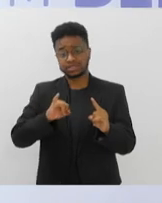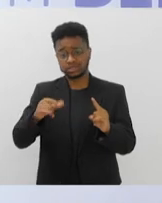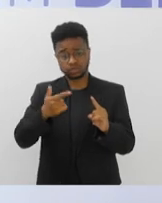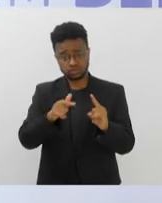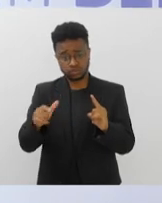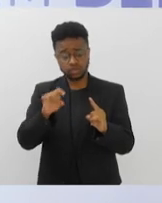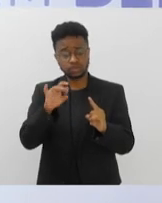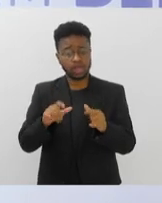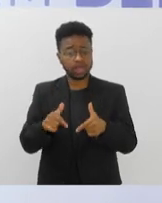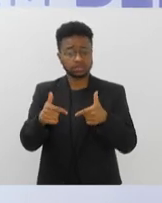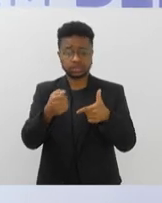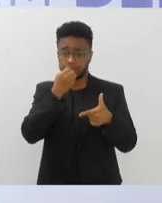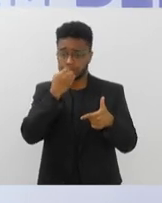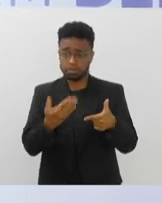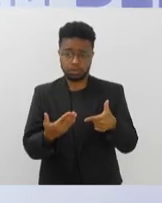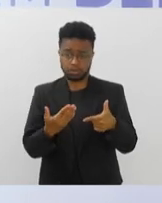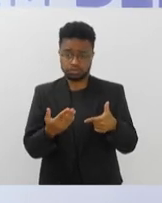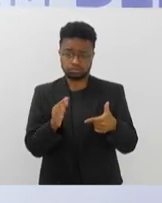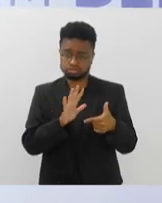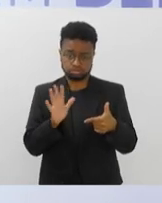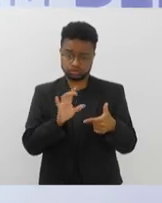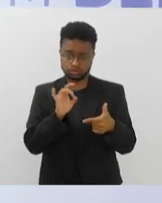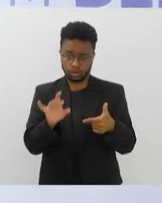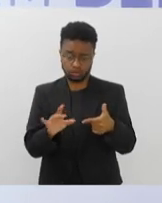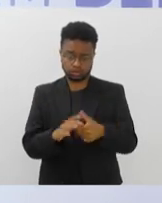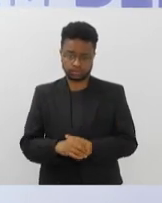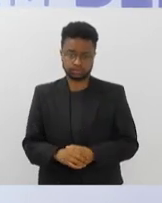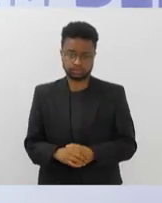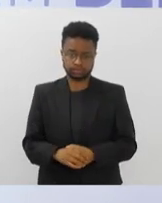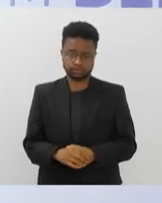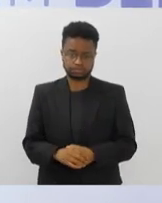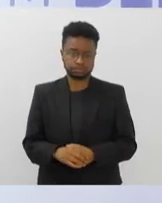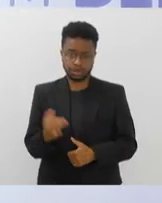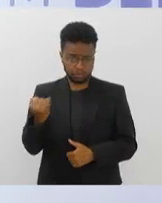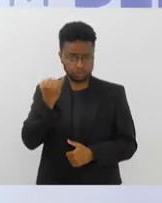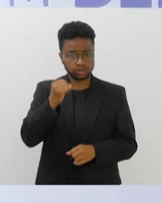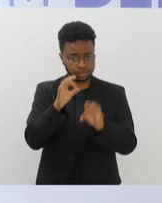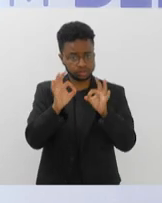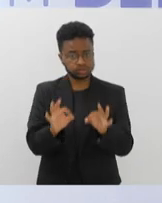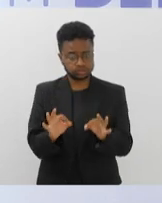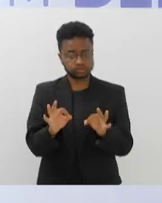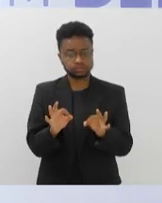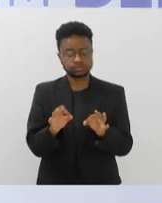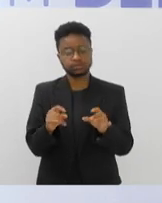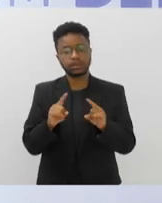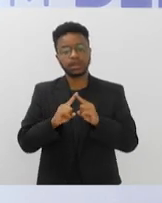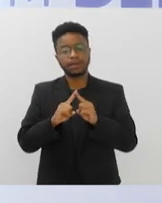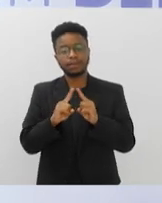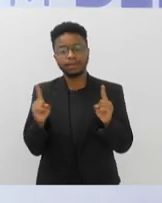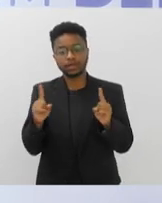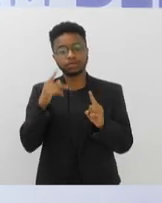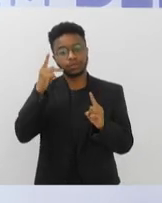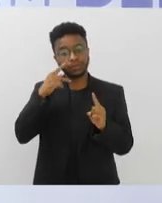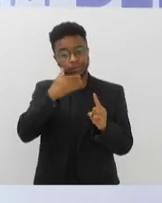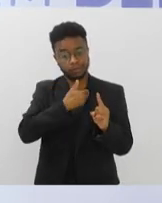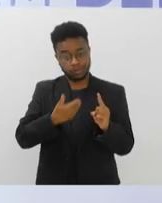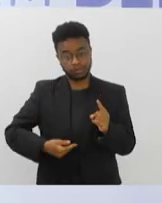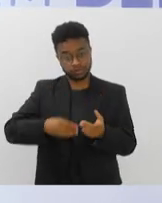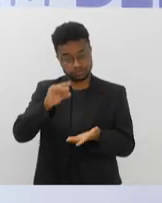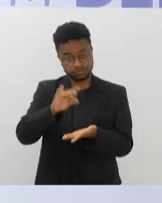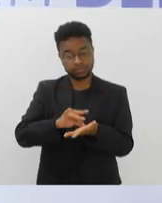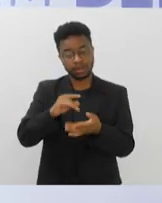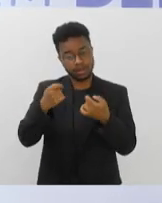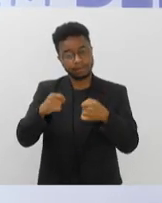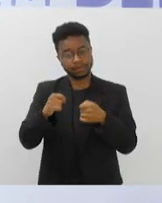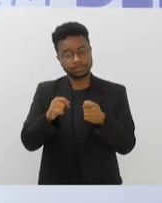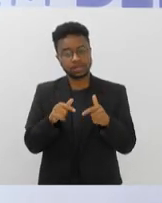boas ações que não estamos descartando boas ações são imprescindíveis importantíssimas mas políticas públicas elas são sujeitas